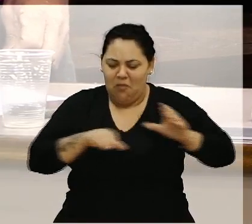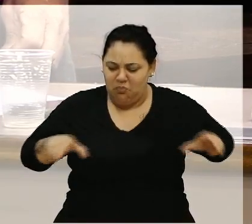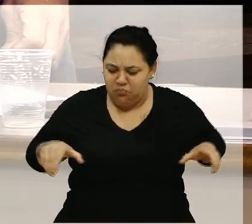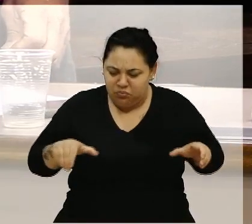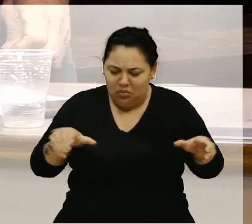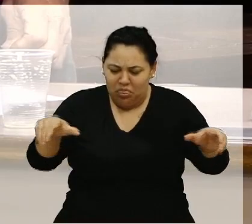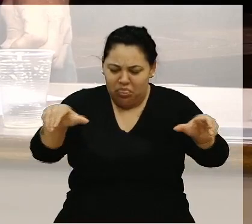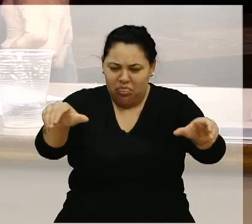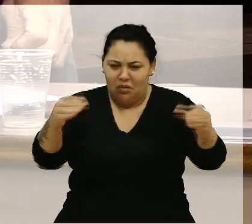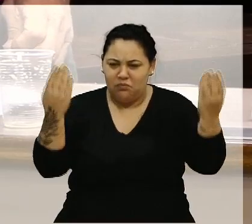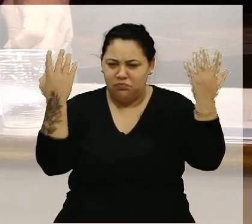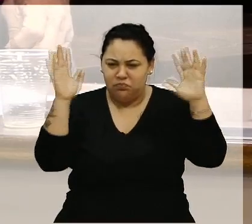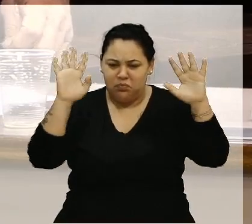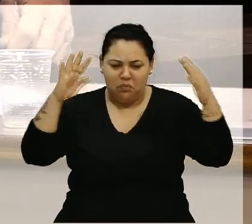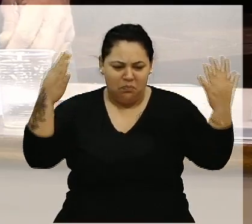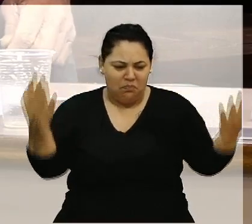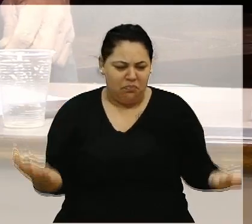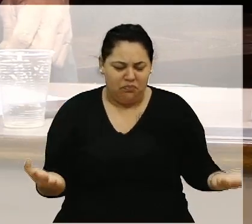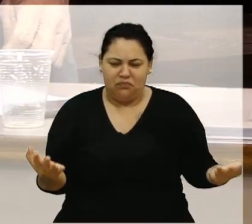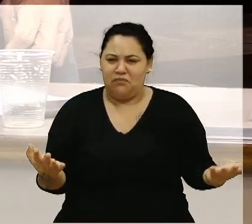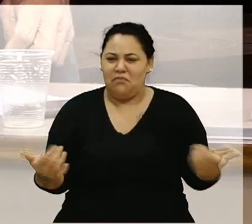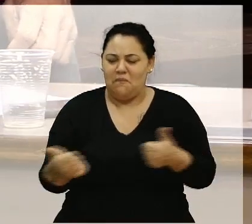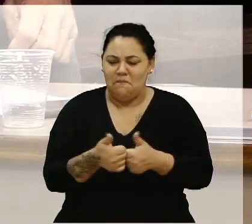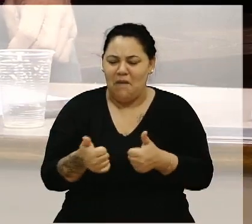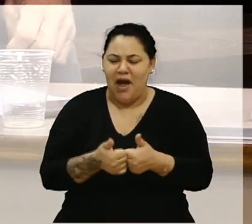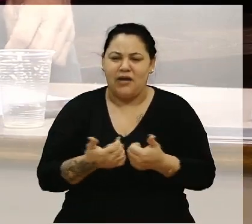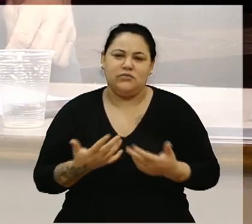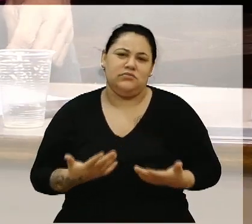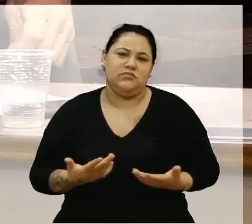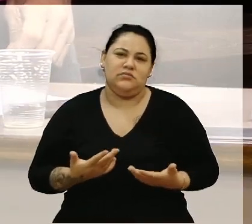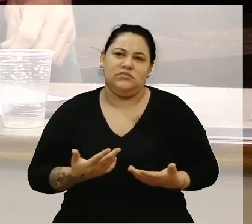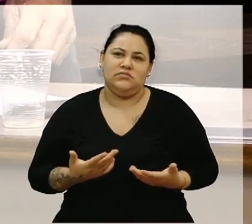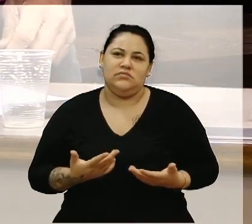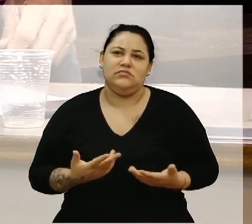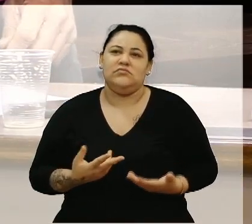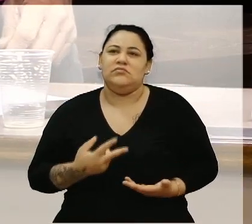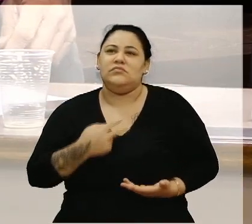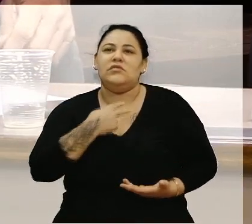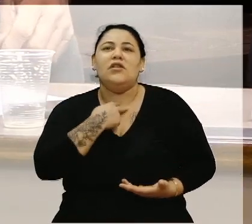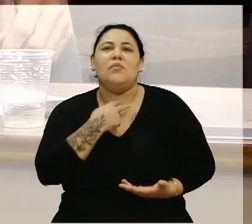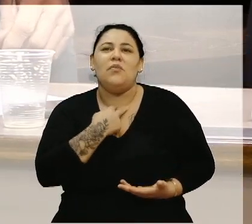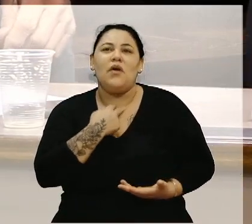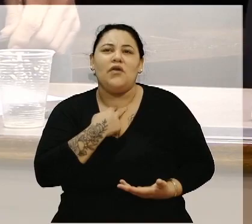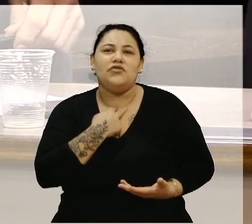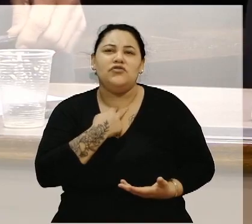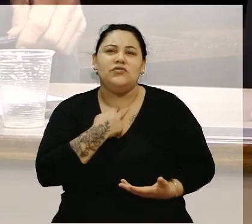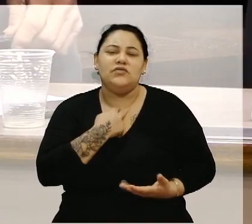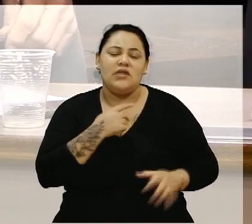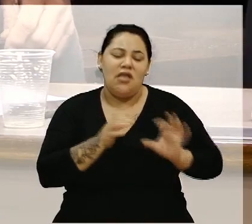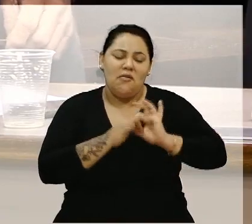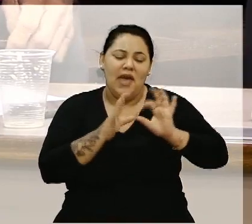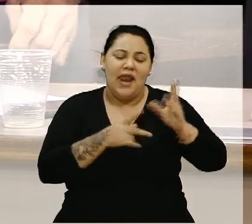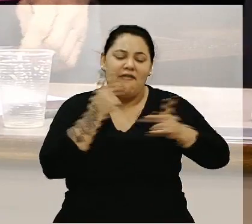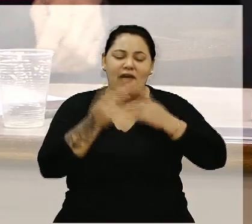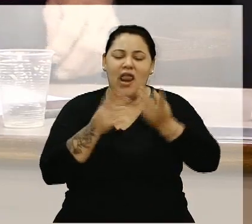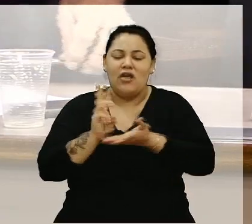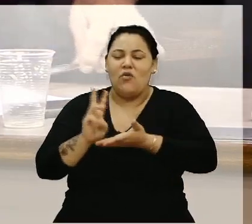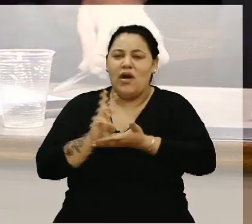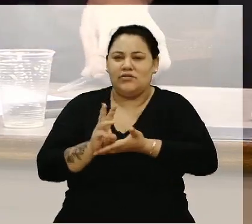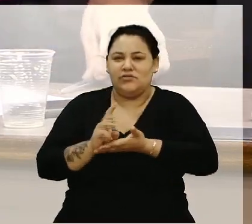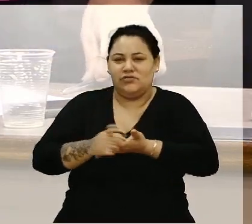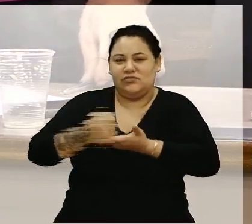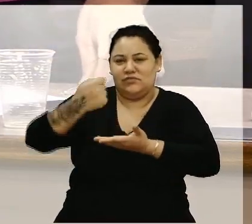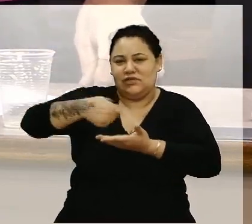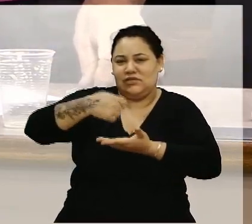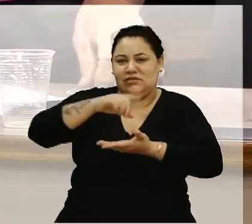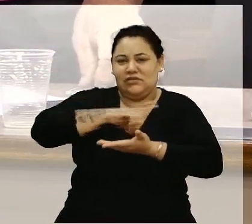água. Então a gente não pode admitir falas de WhatsApp aqui na Câmara de Vereadores. Nós temos que ter ciência. E é a ciência que a